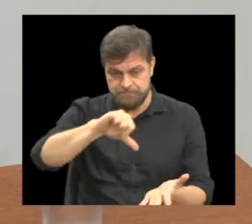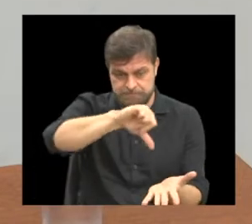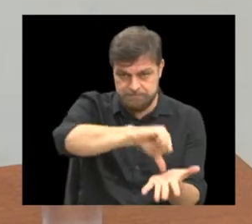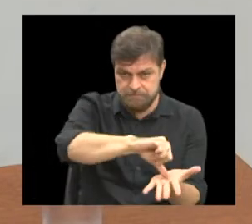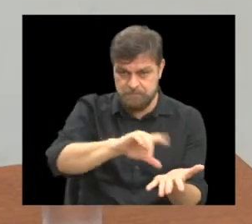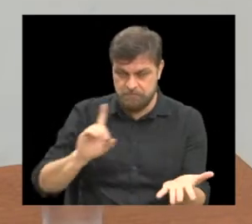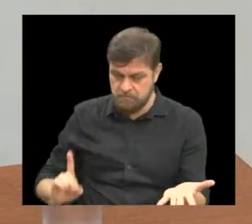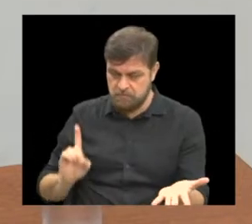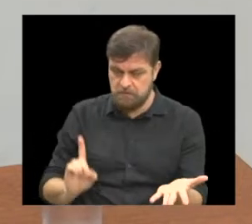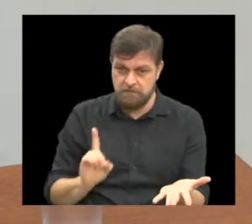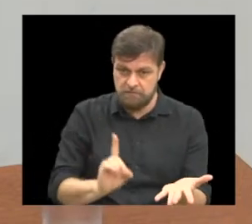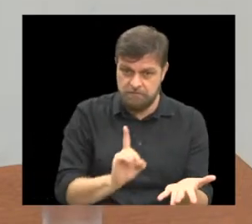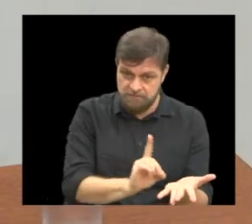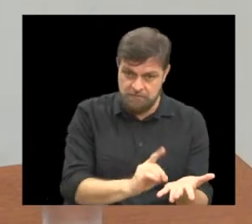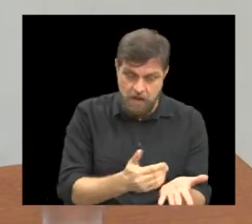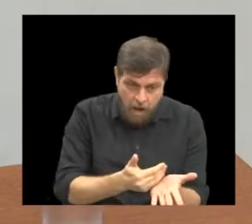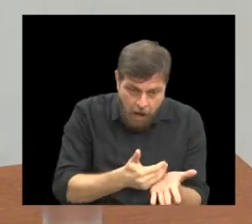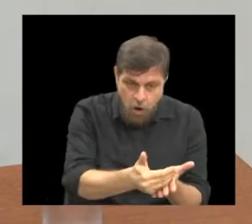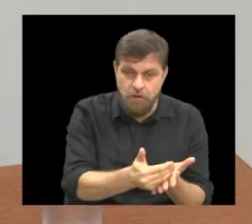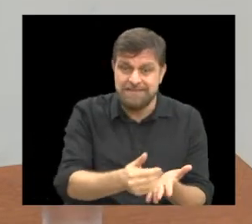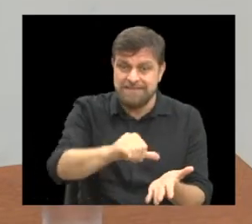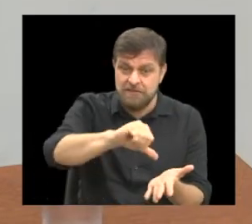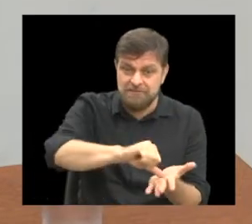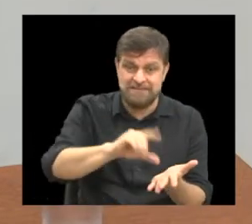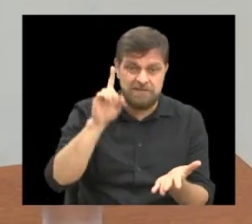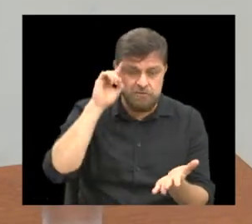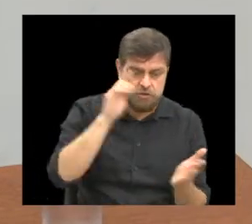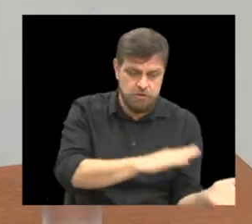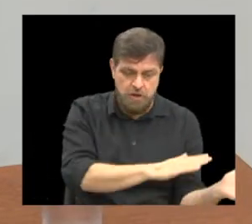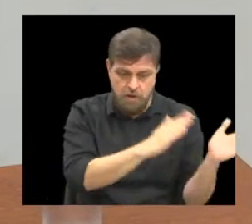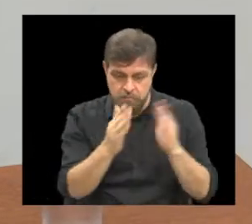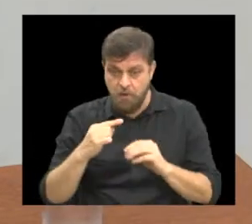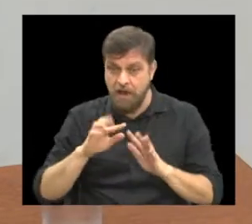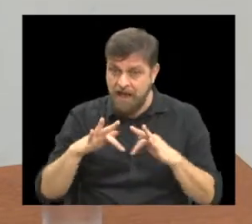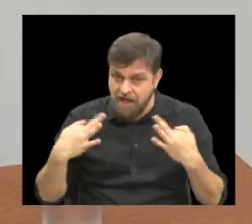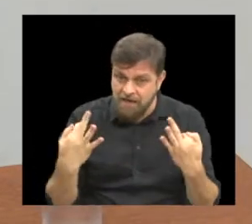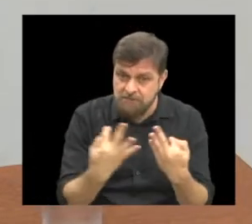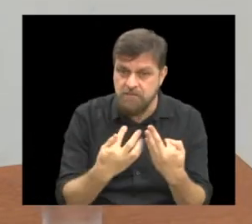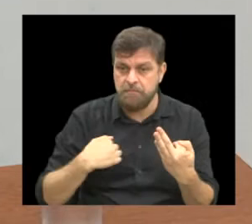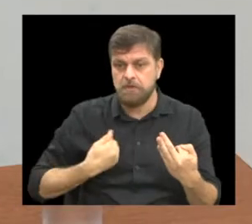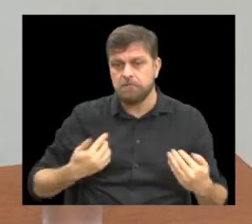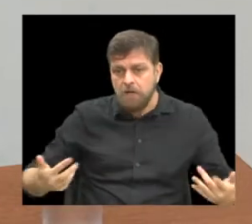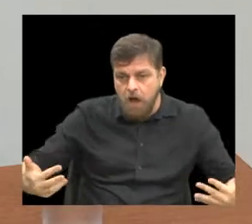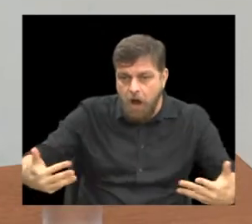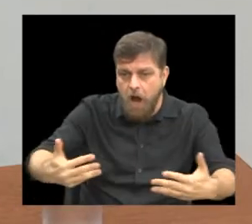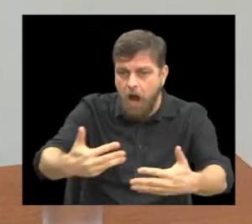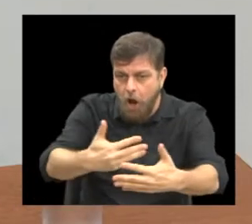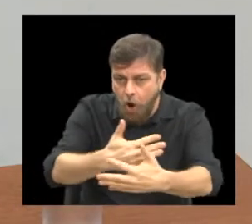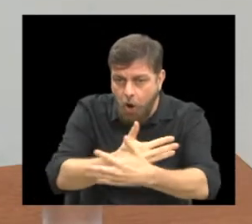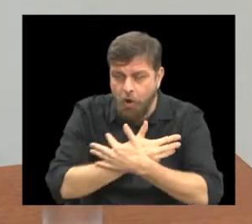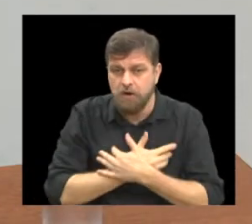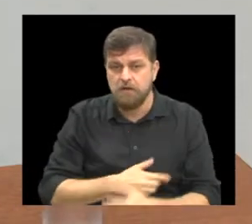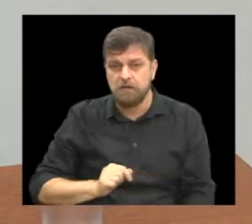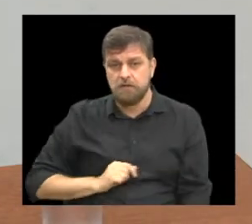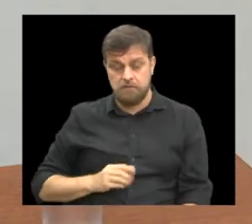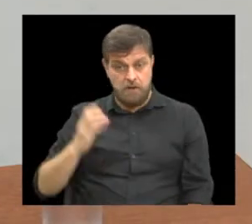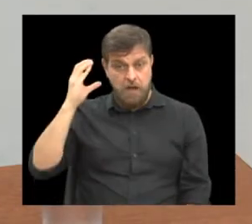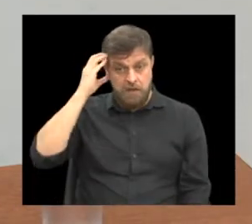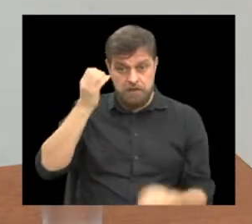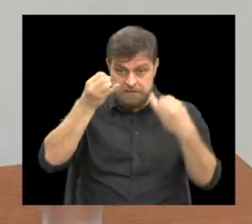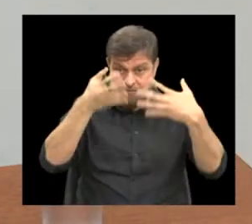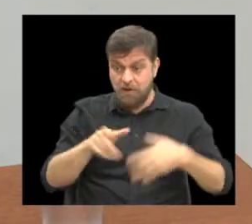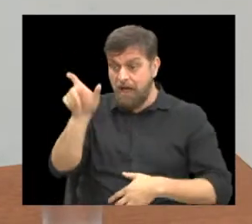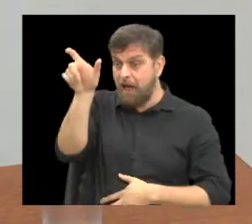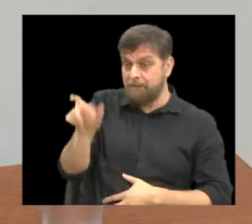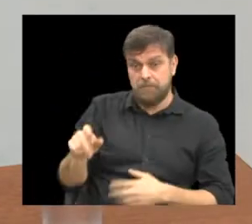todo o trâmite, ela já entrar nesse centro-dia, a gente já acolher essa família. Então, é todo um caminhar aí, e foi o que a Cris falou, é um ser